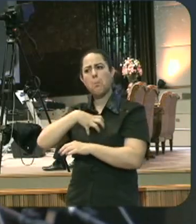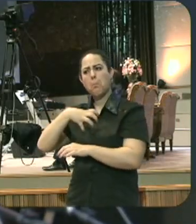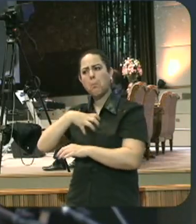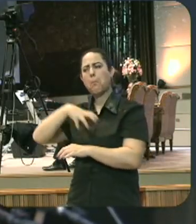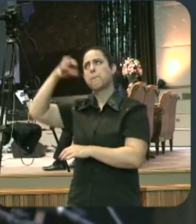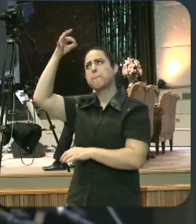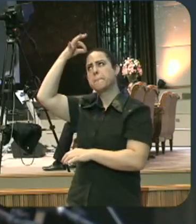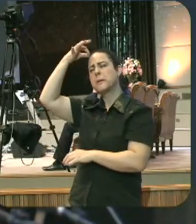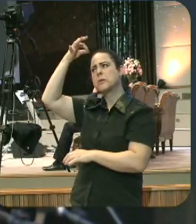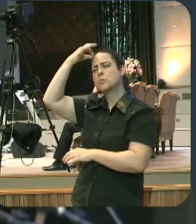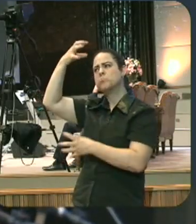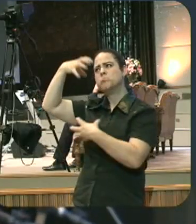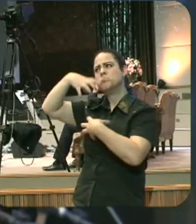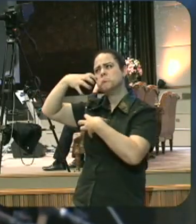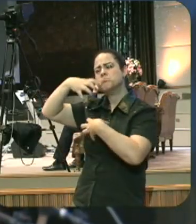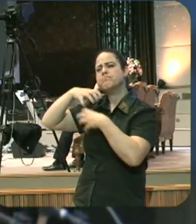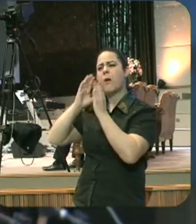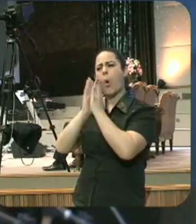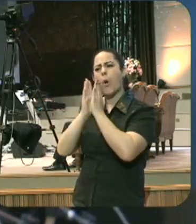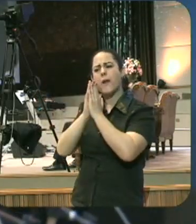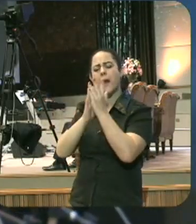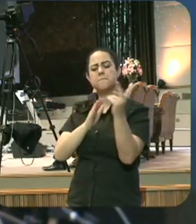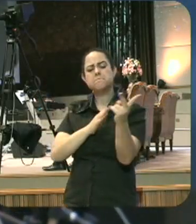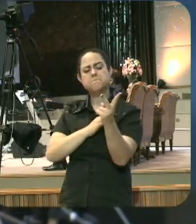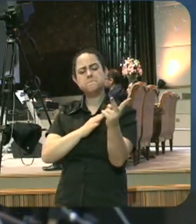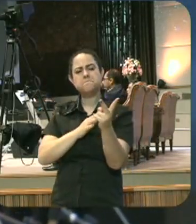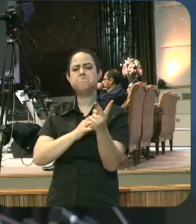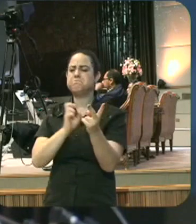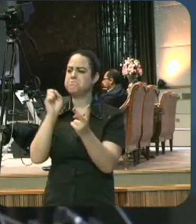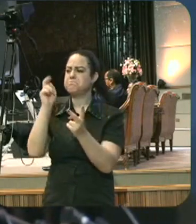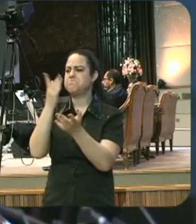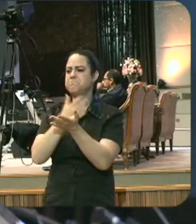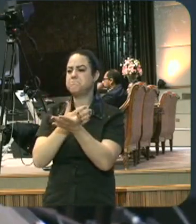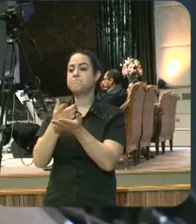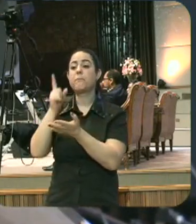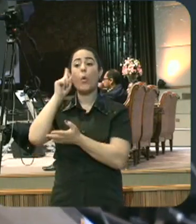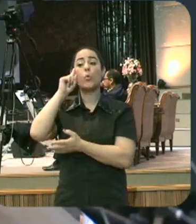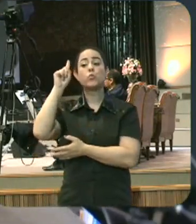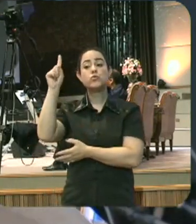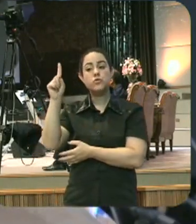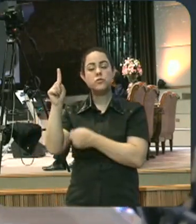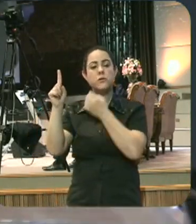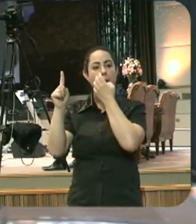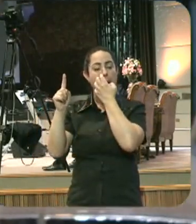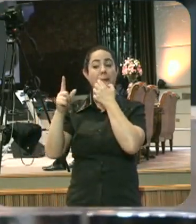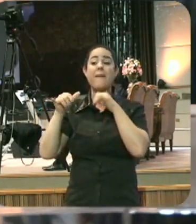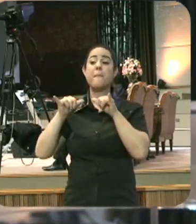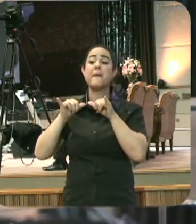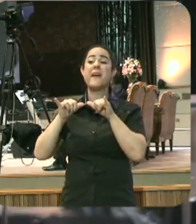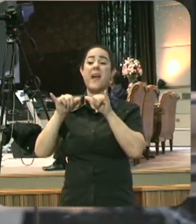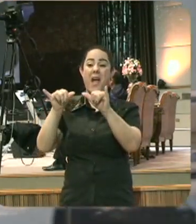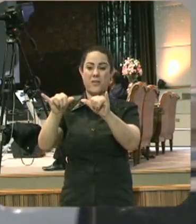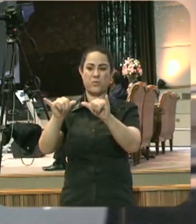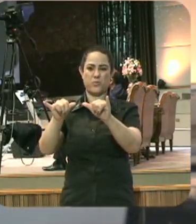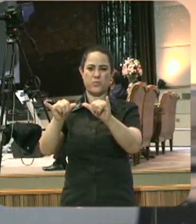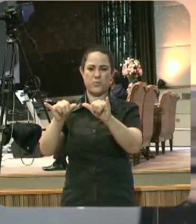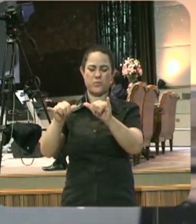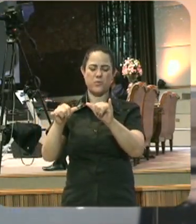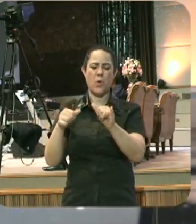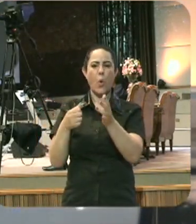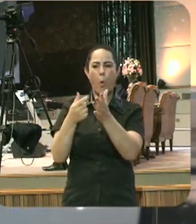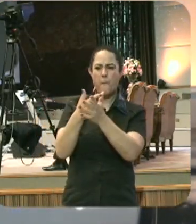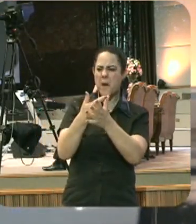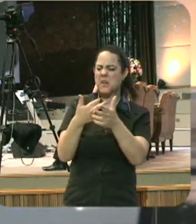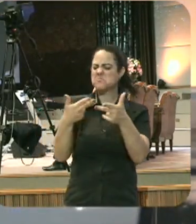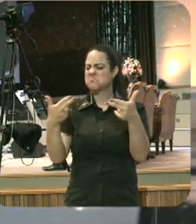movimento do Espírito de orar, e começaram a orar. Um dia eles estavam fazendo a sua compra de mês, lá no